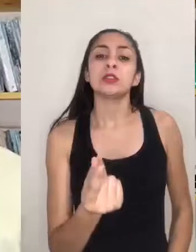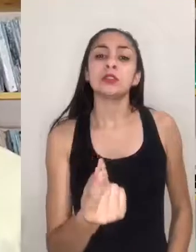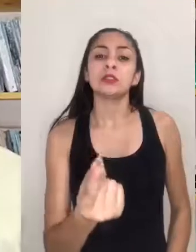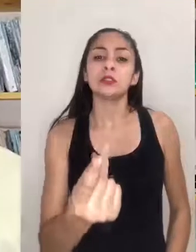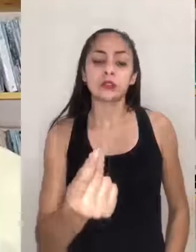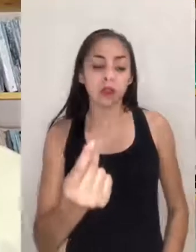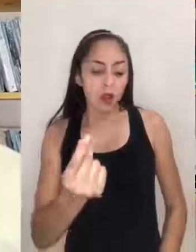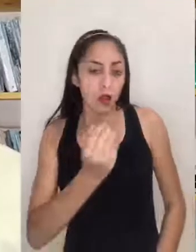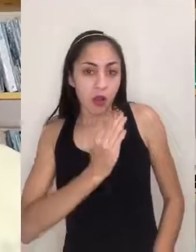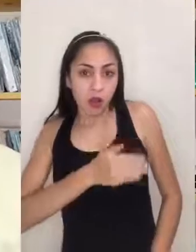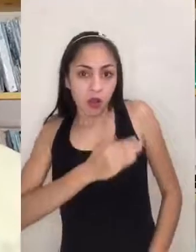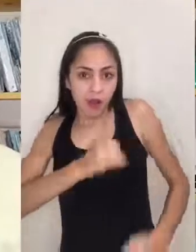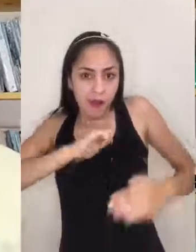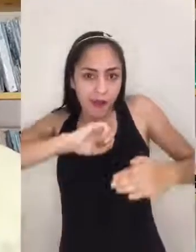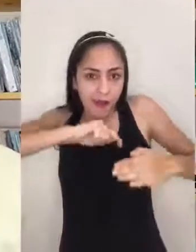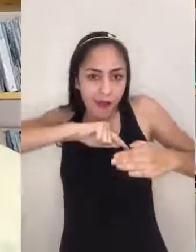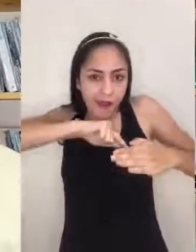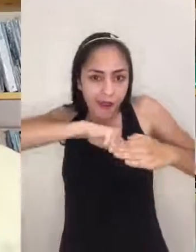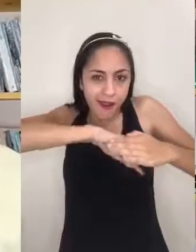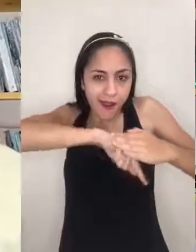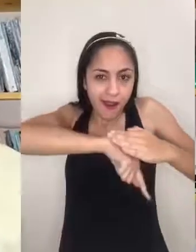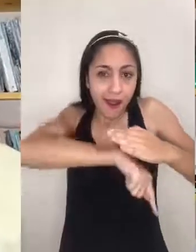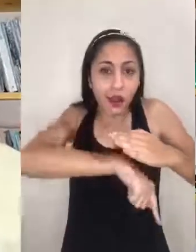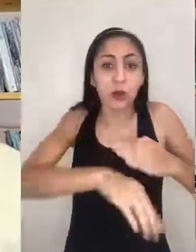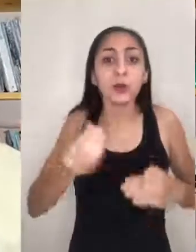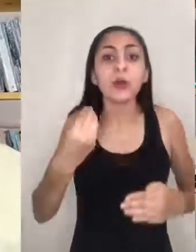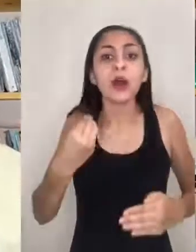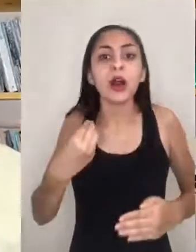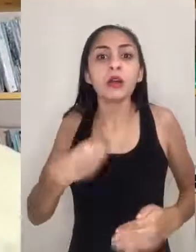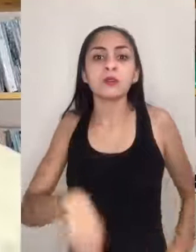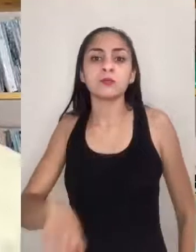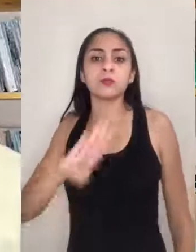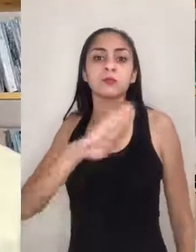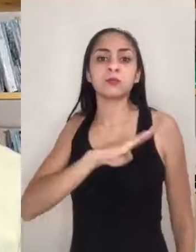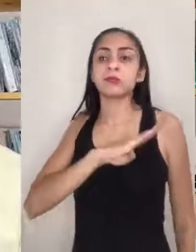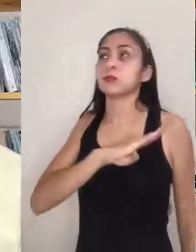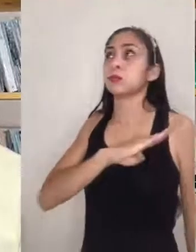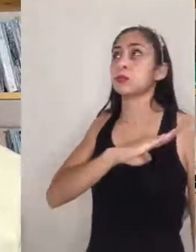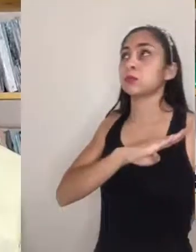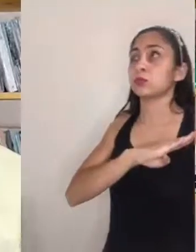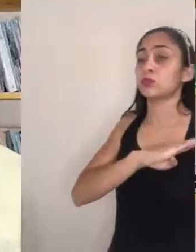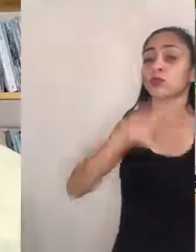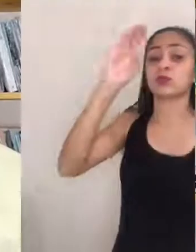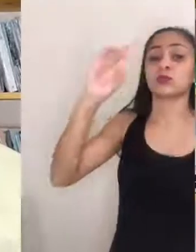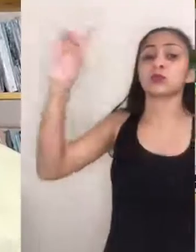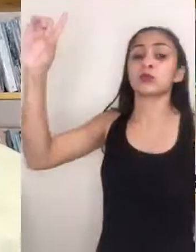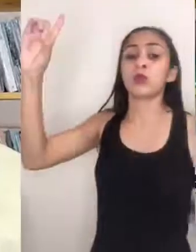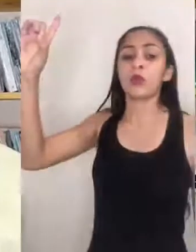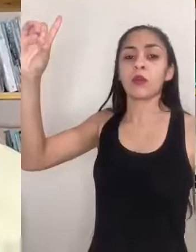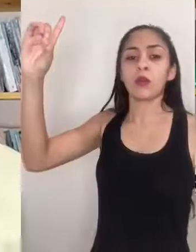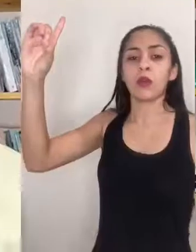O pecado implanta no coração do homem uma inimizade contra